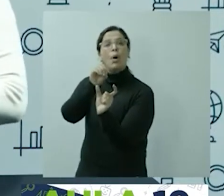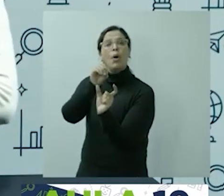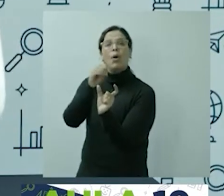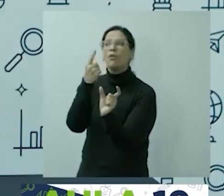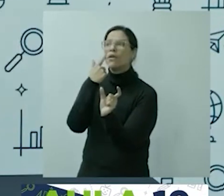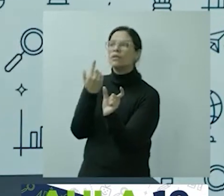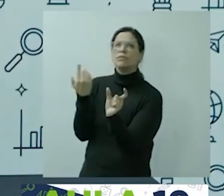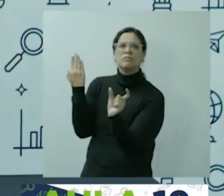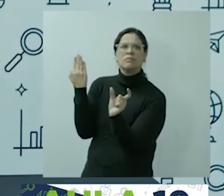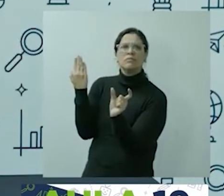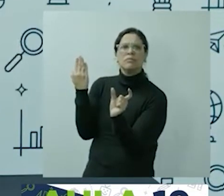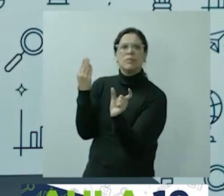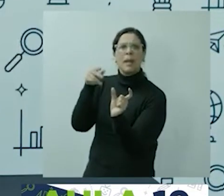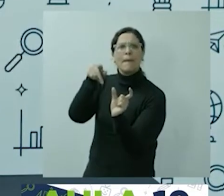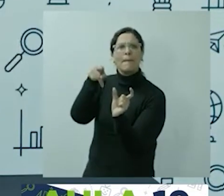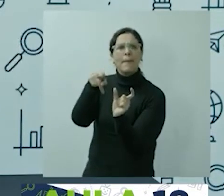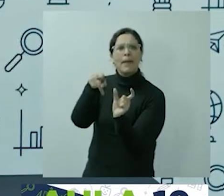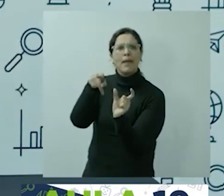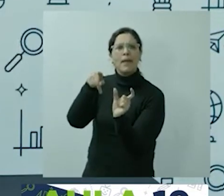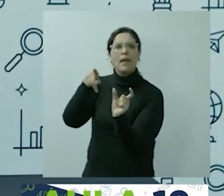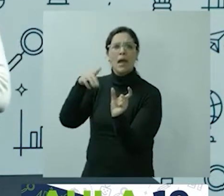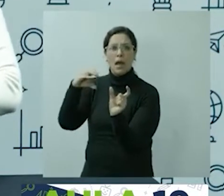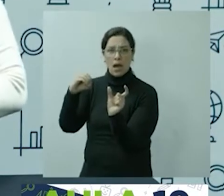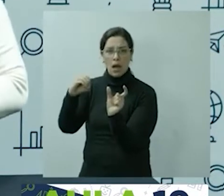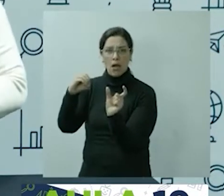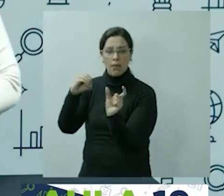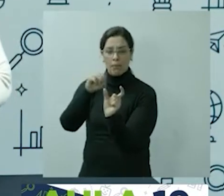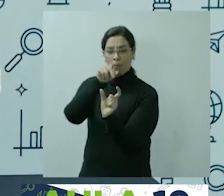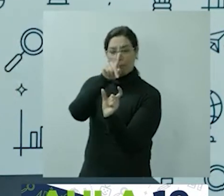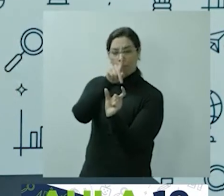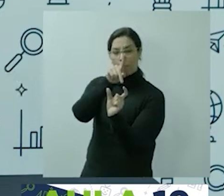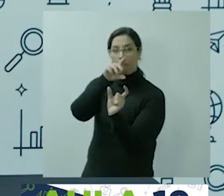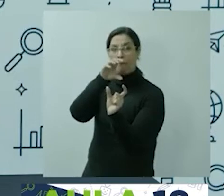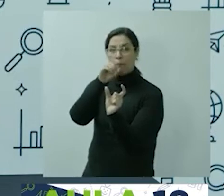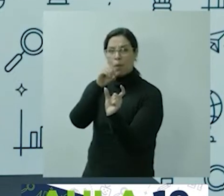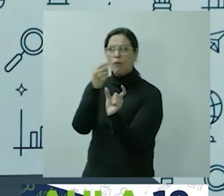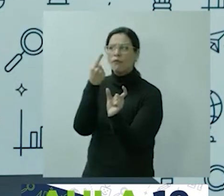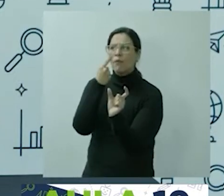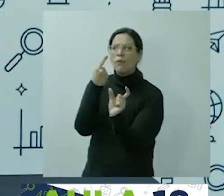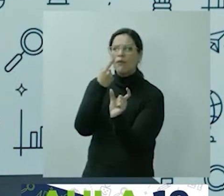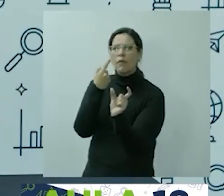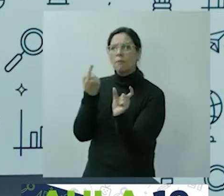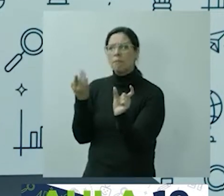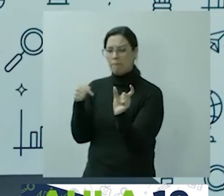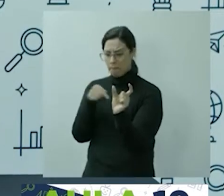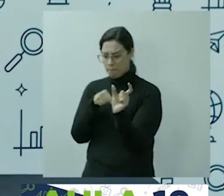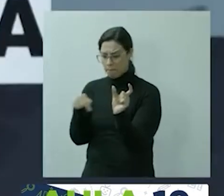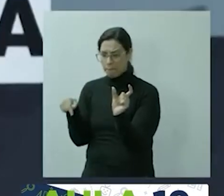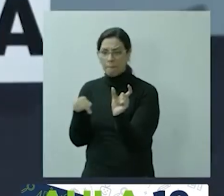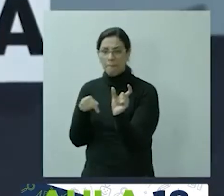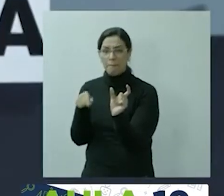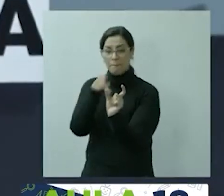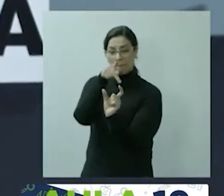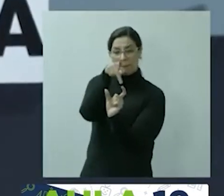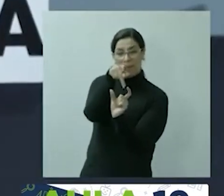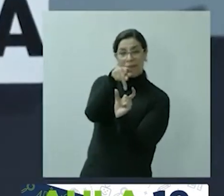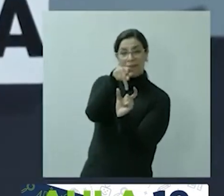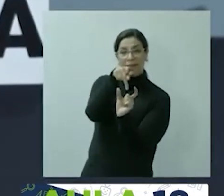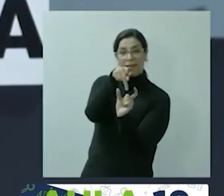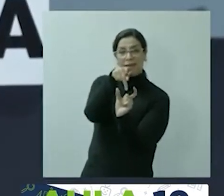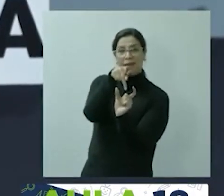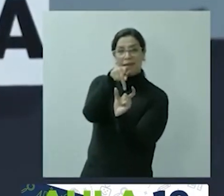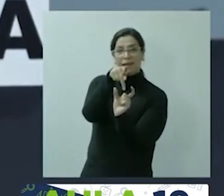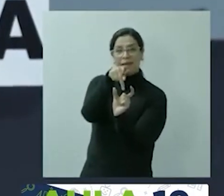po, o P e a letra O. Vamos ver aqui a letra